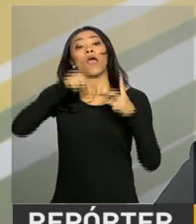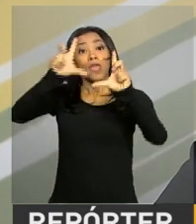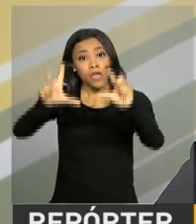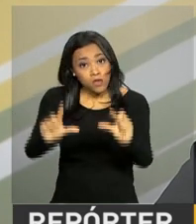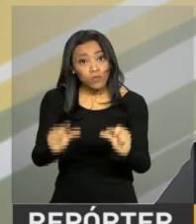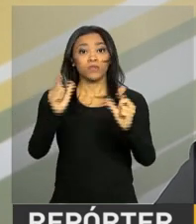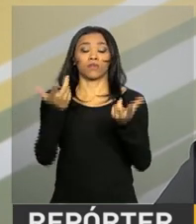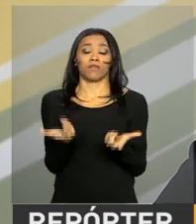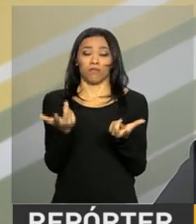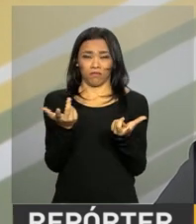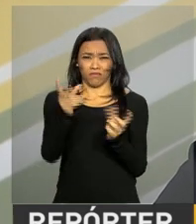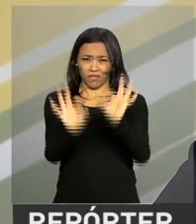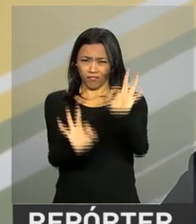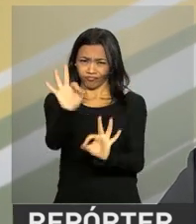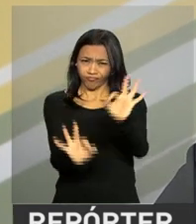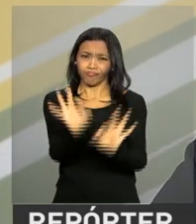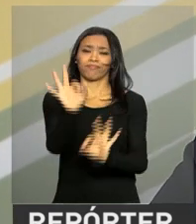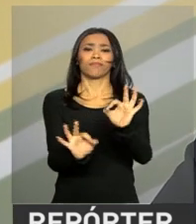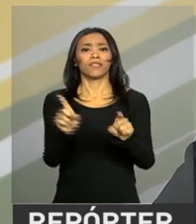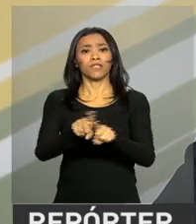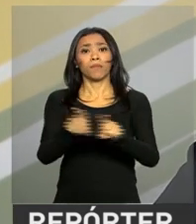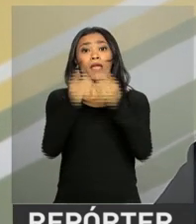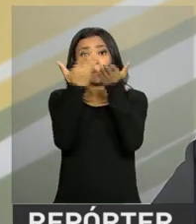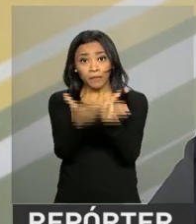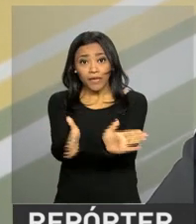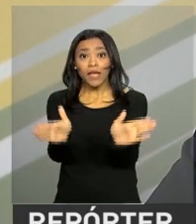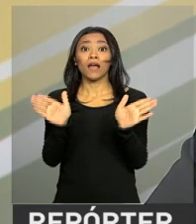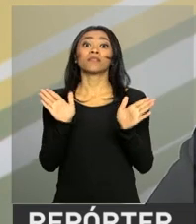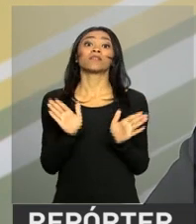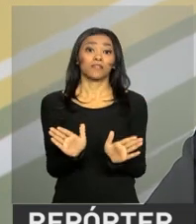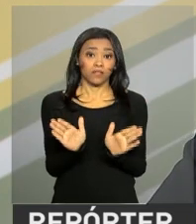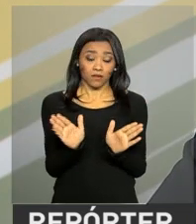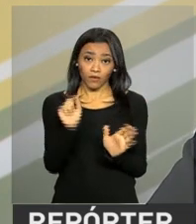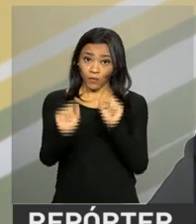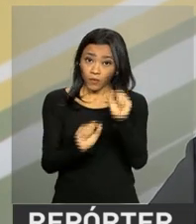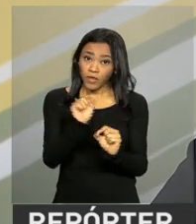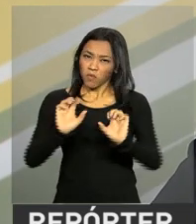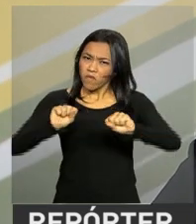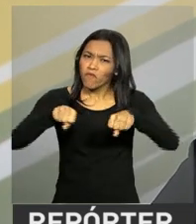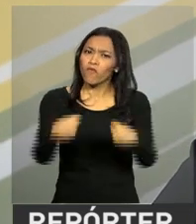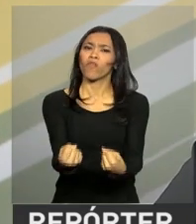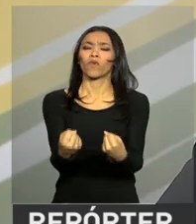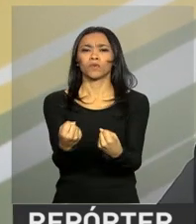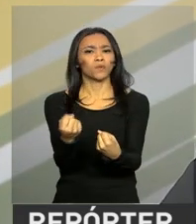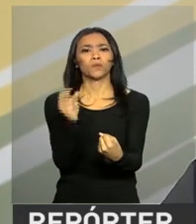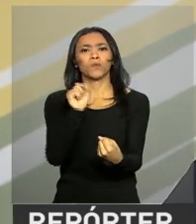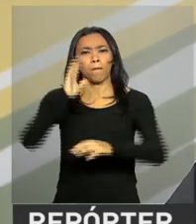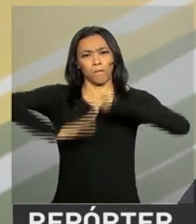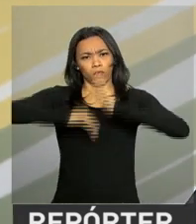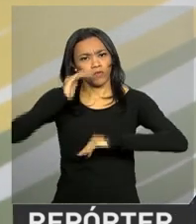administração pública e uma ampliação uma aprofundamento uma um reforço da